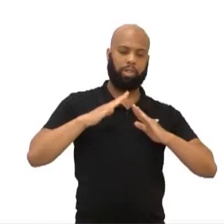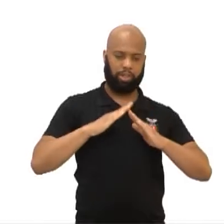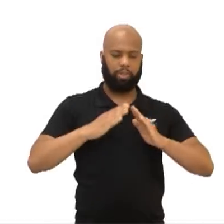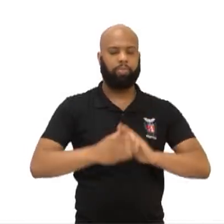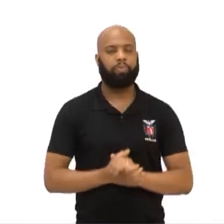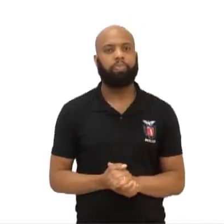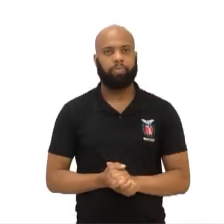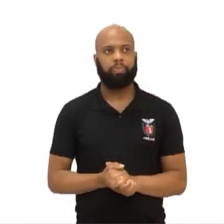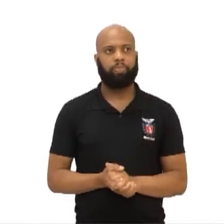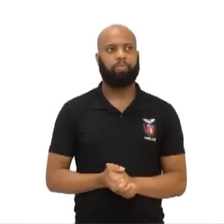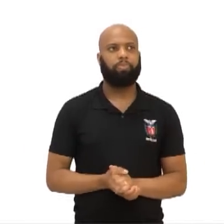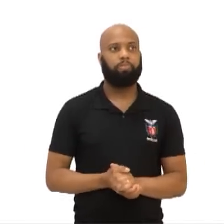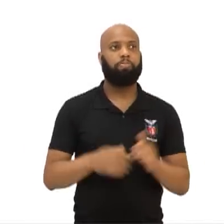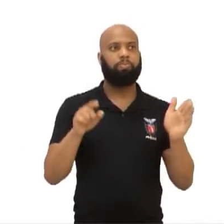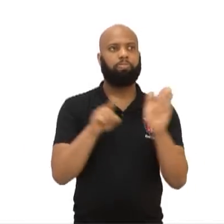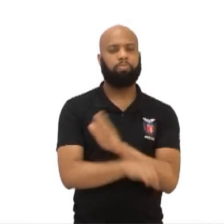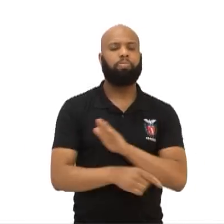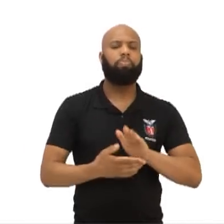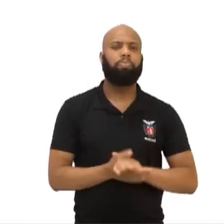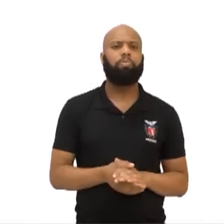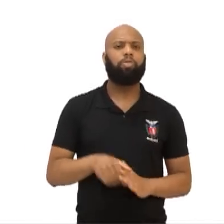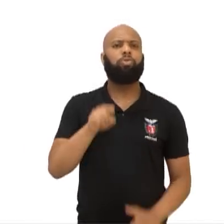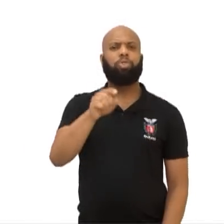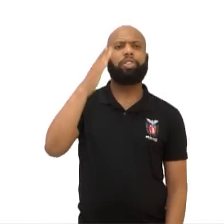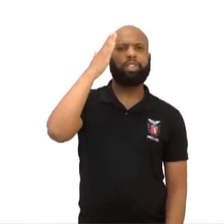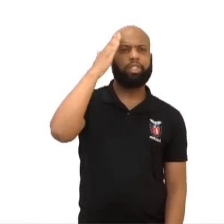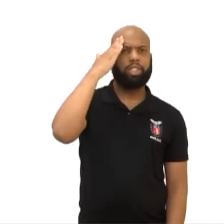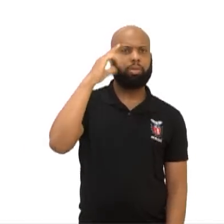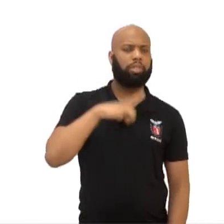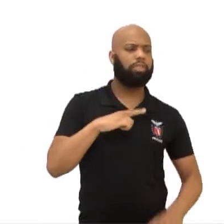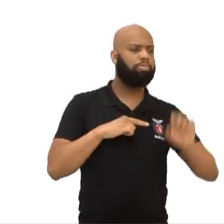casa. Pergunto, sabendo que os